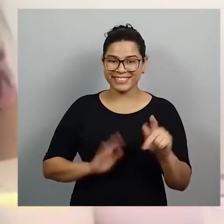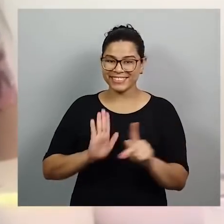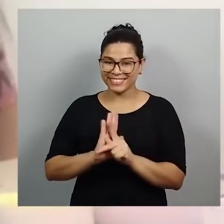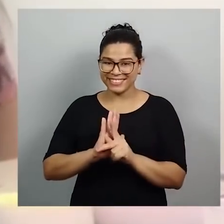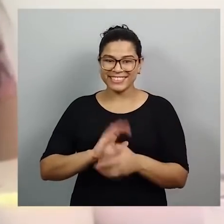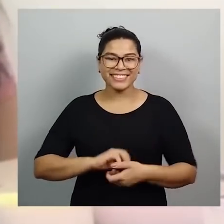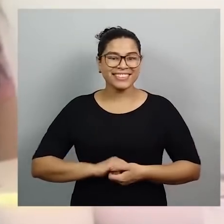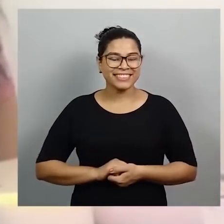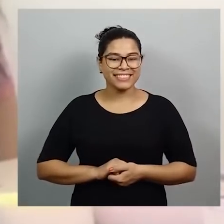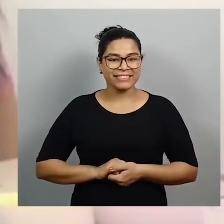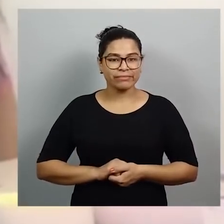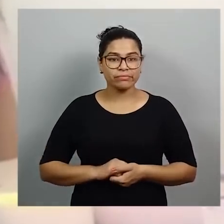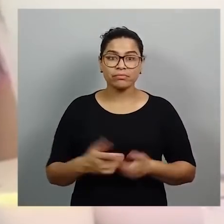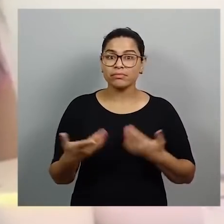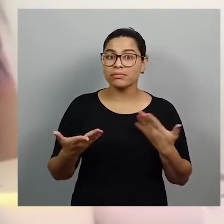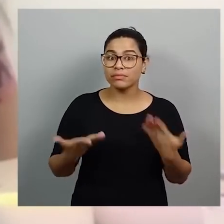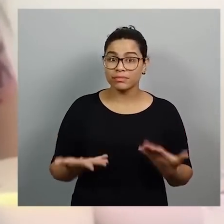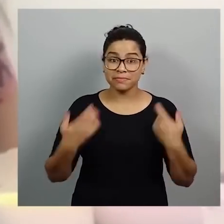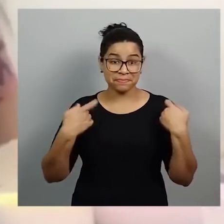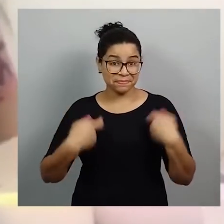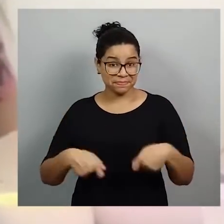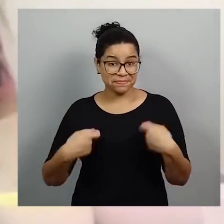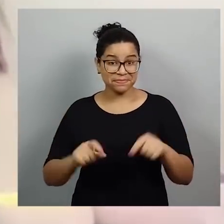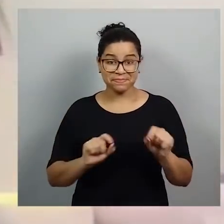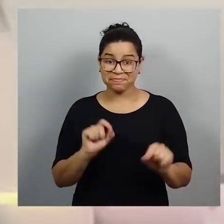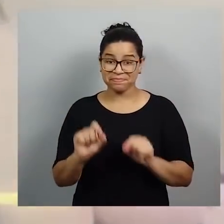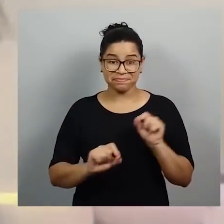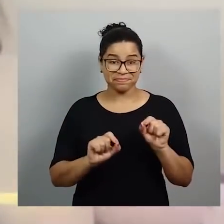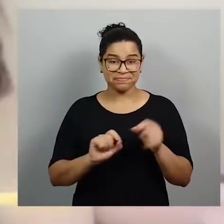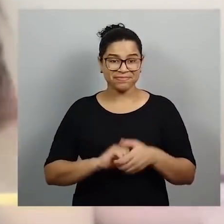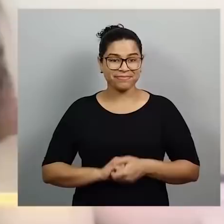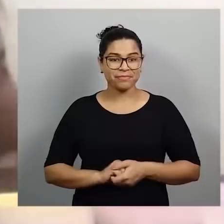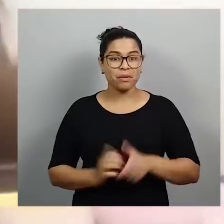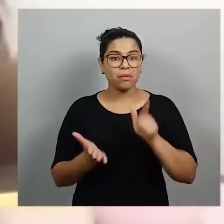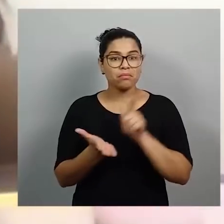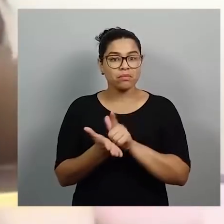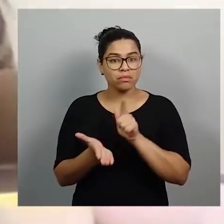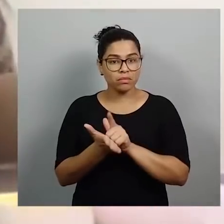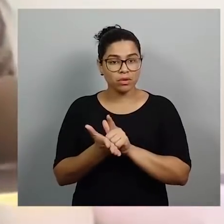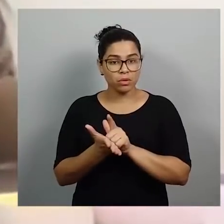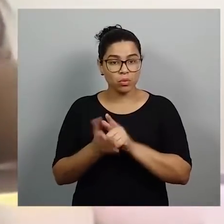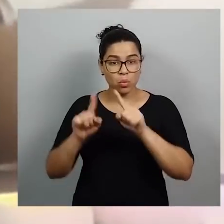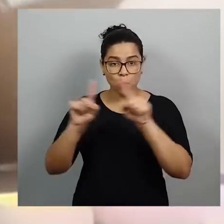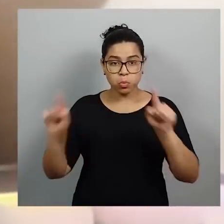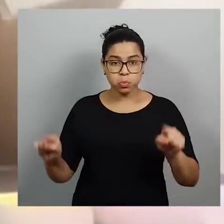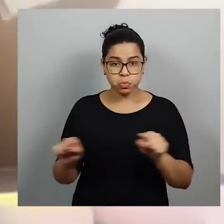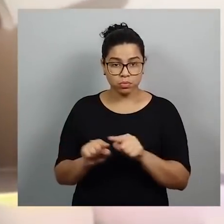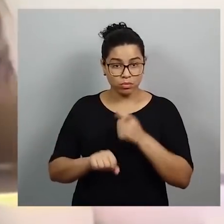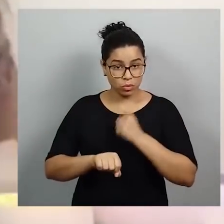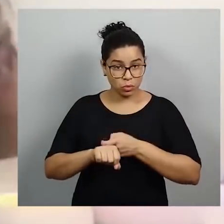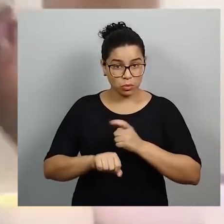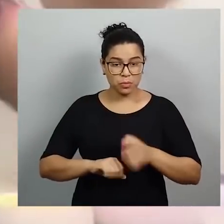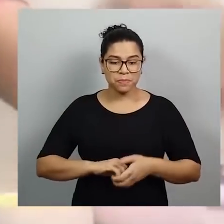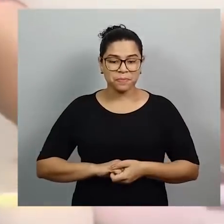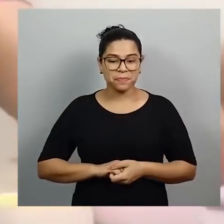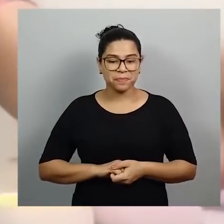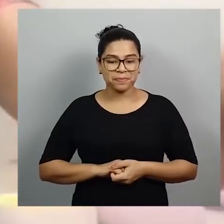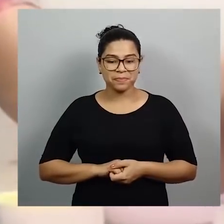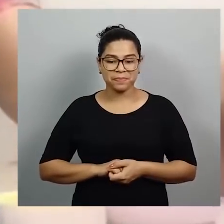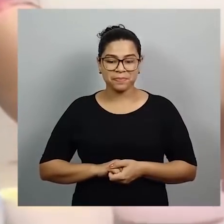africana. Para isso, nós vamos precisar de papelão,